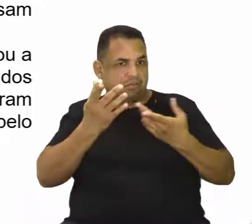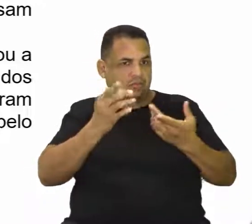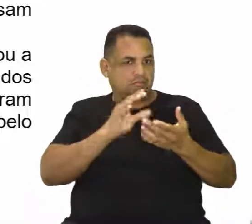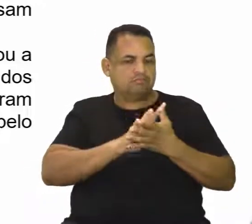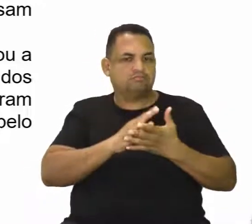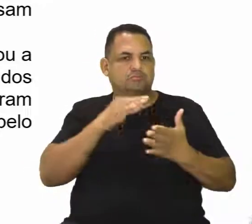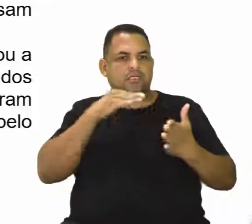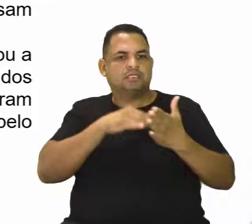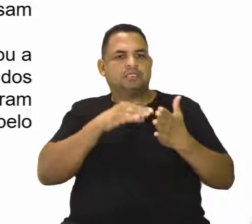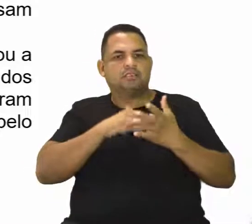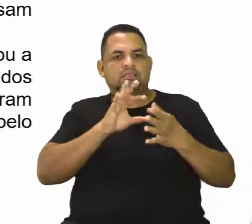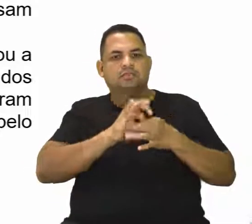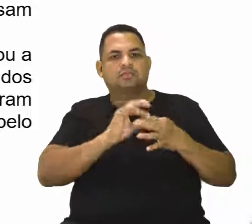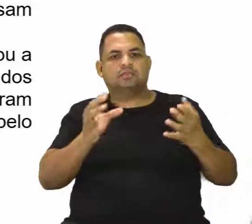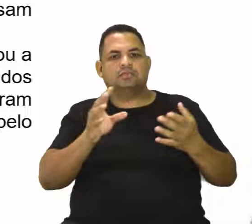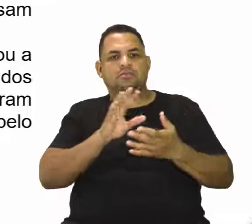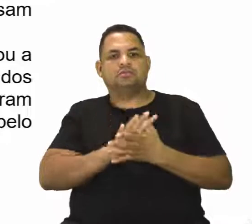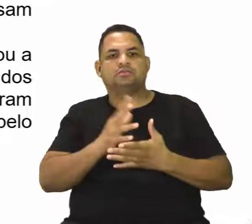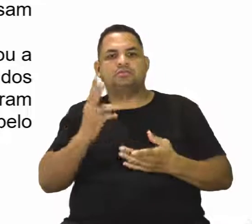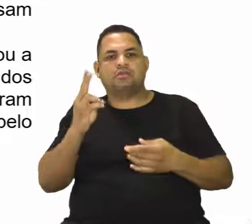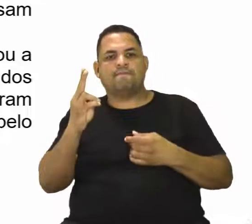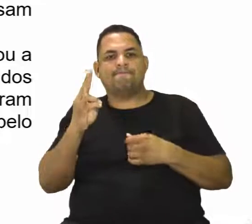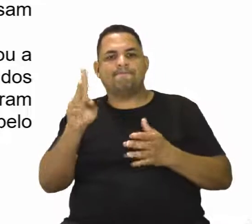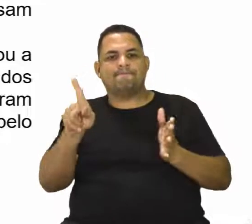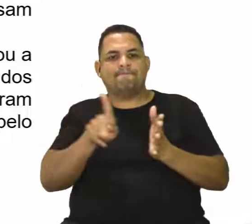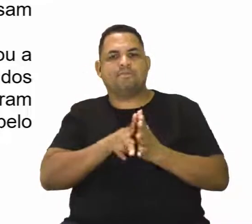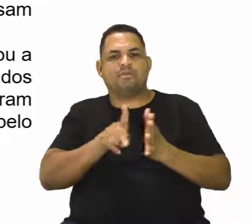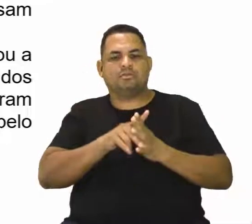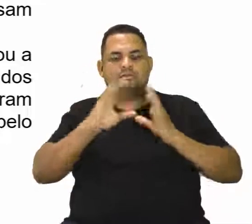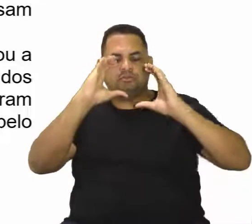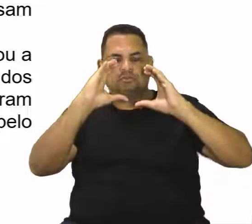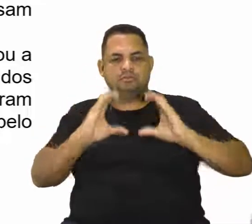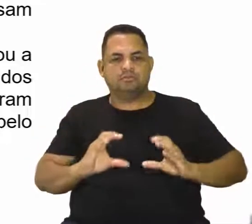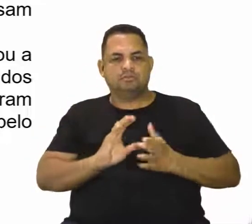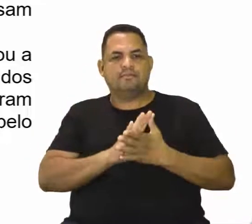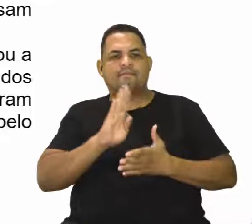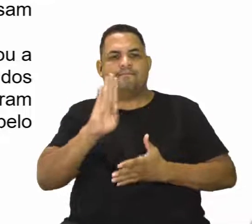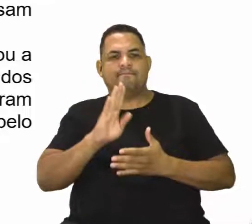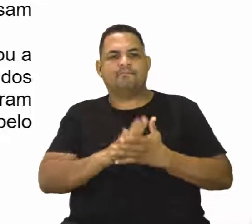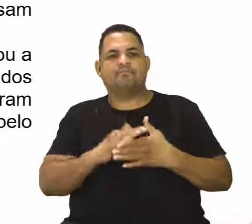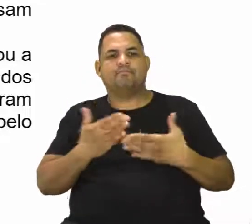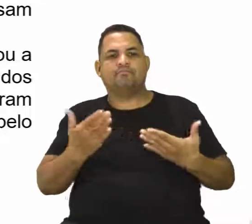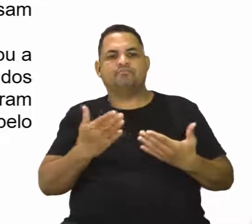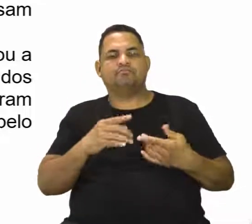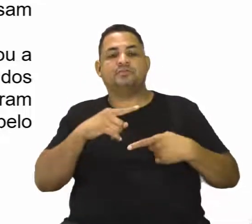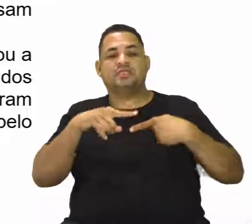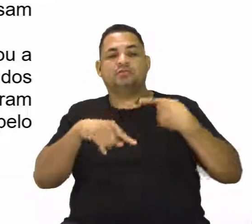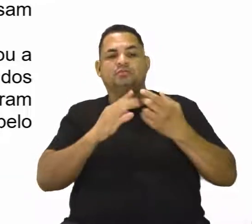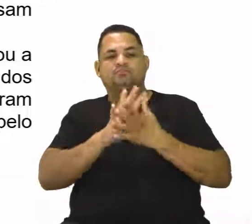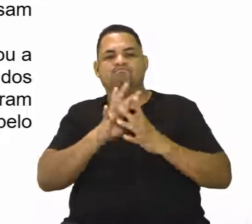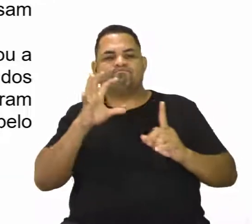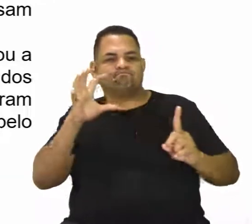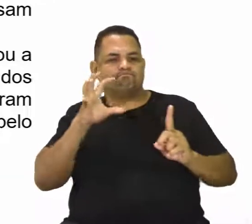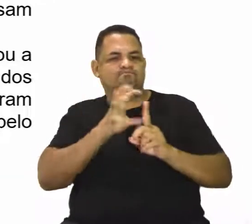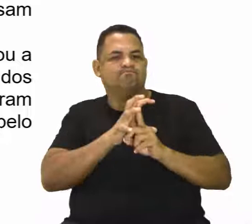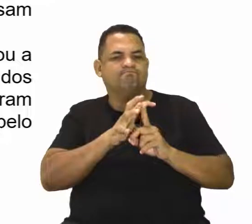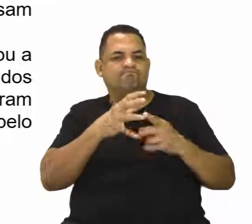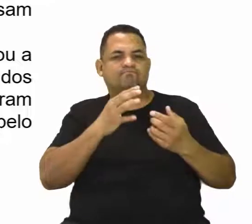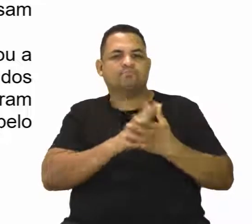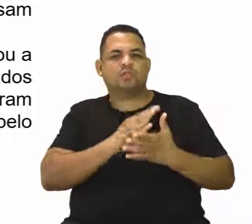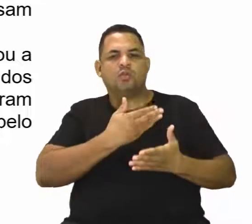EA restrição à liberdade e à privacidade dos cidadãos b a partir do atentado